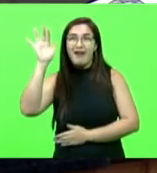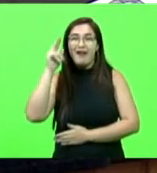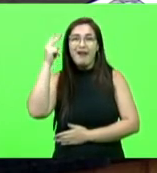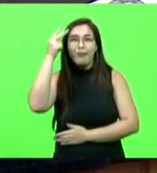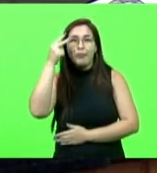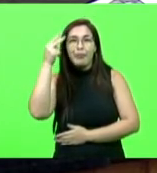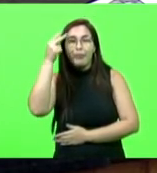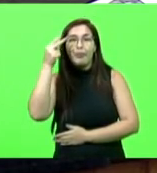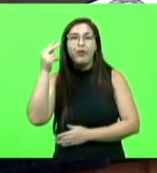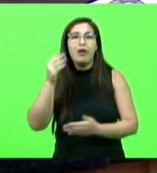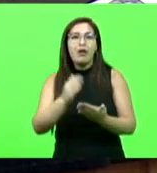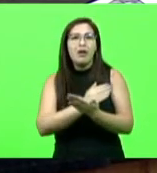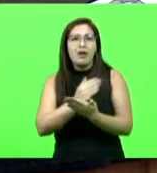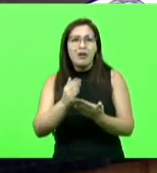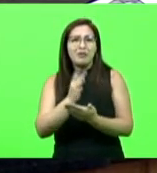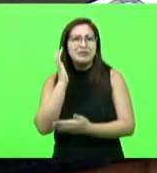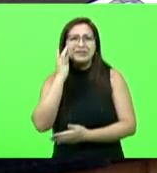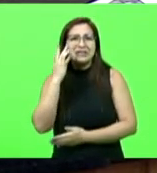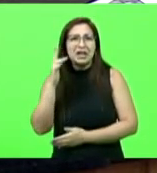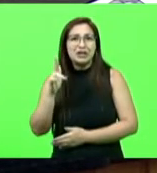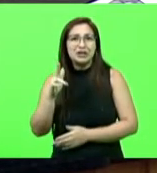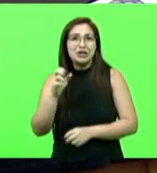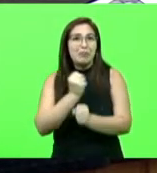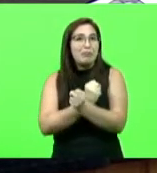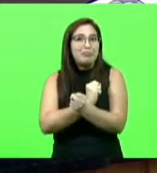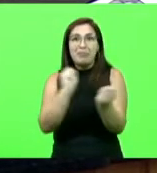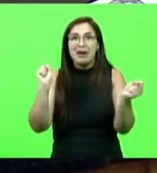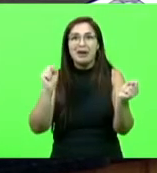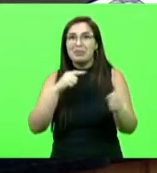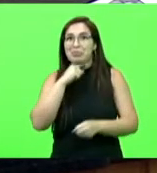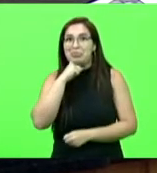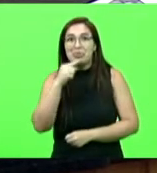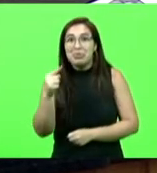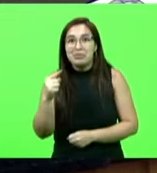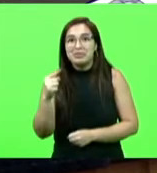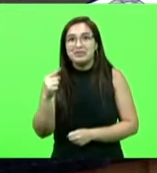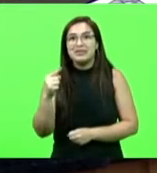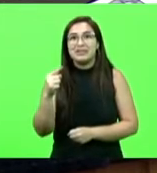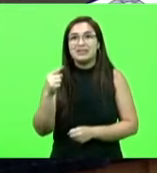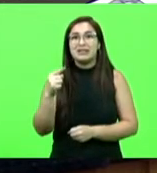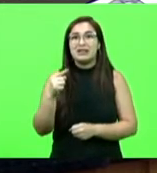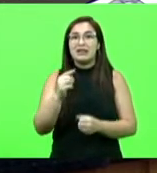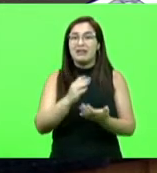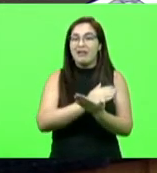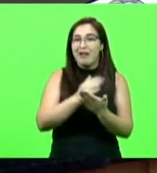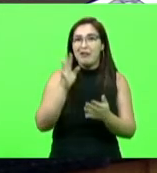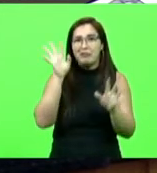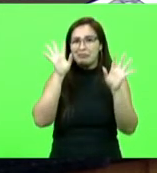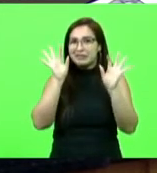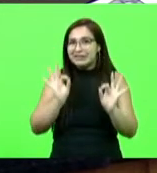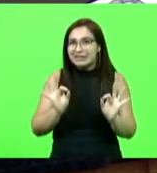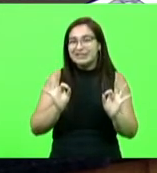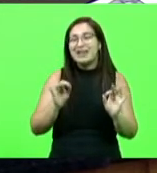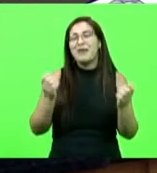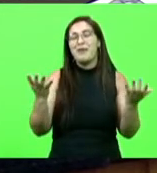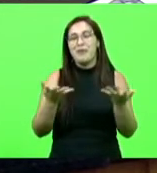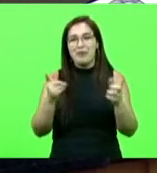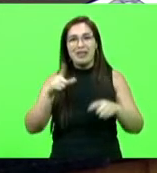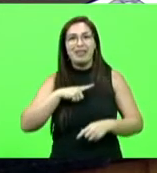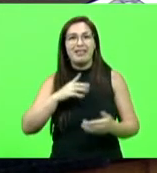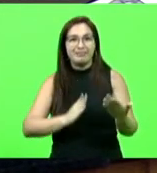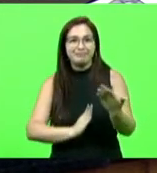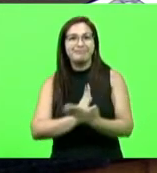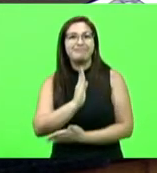por alguns, essa tarefa impossível que era considerada por outros tantos, hoje já foi aprovada em